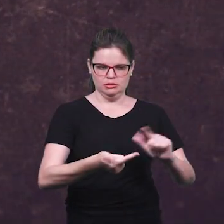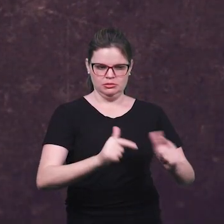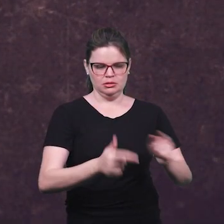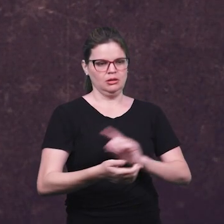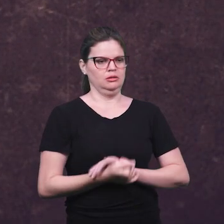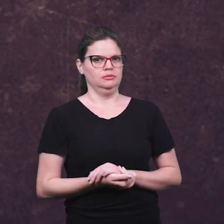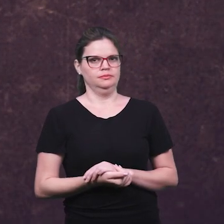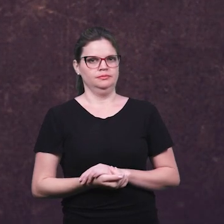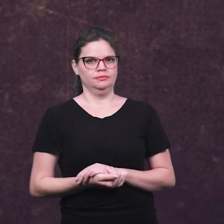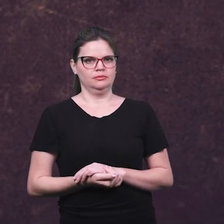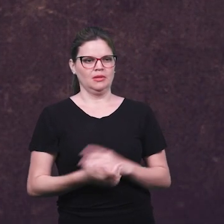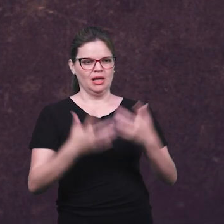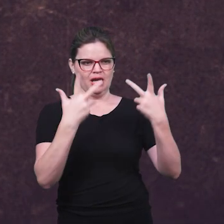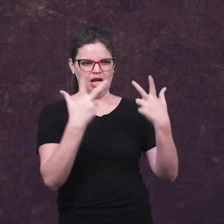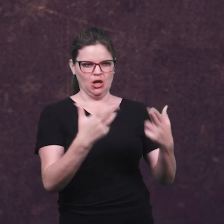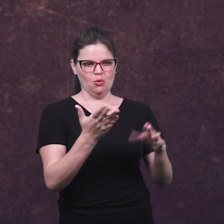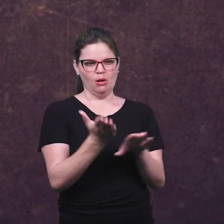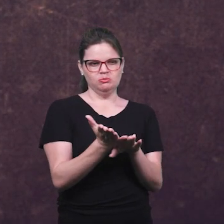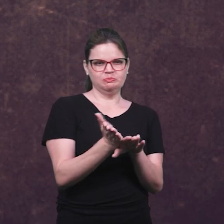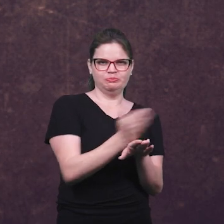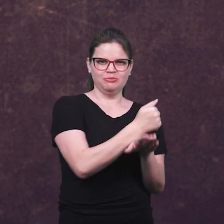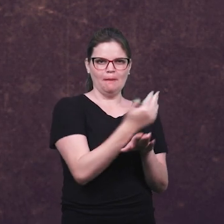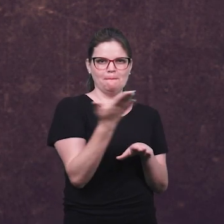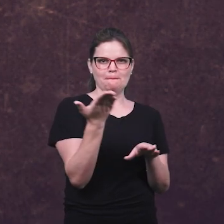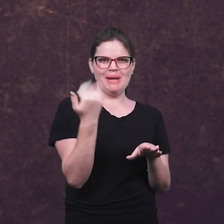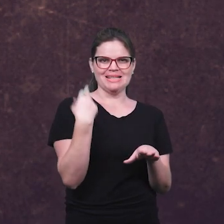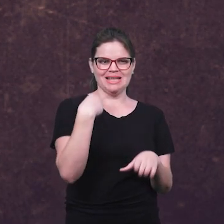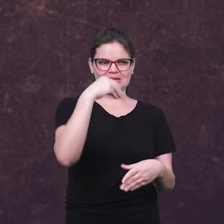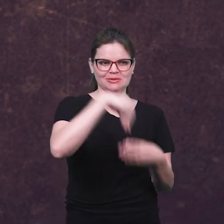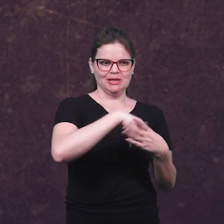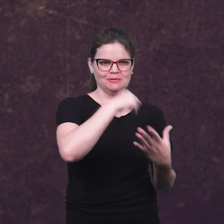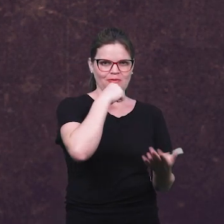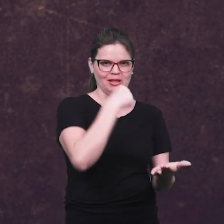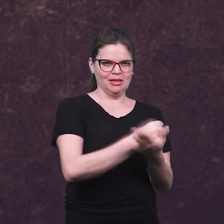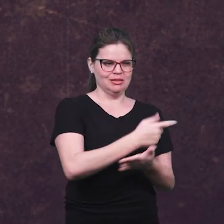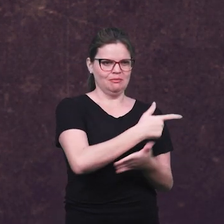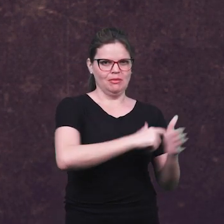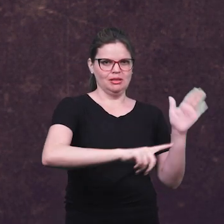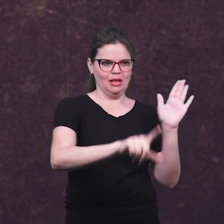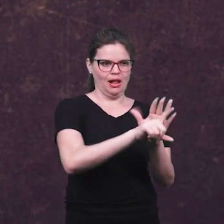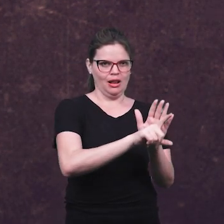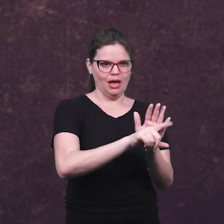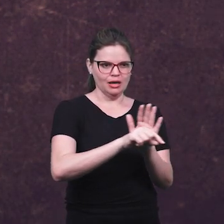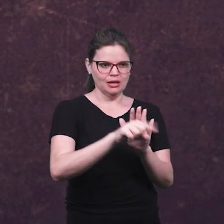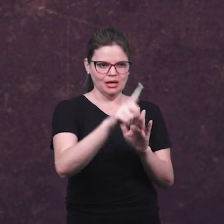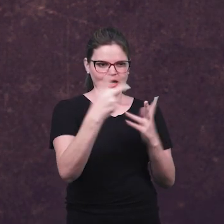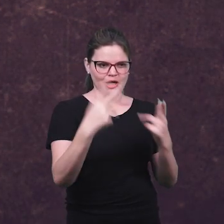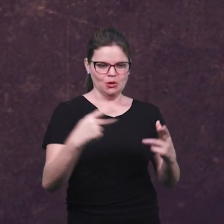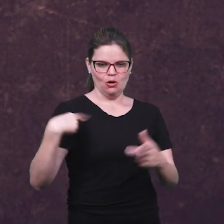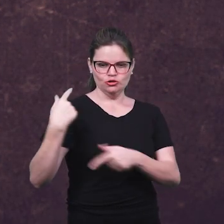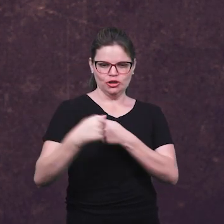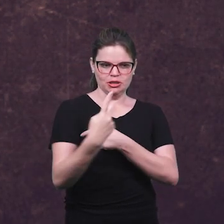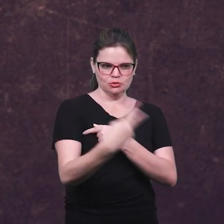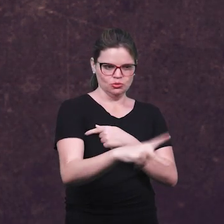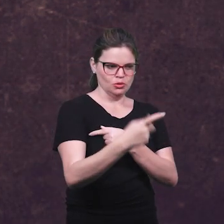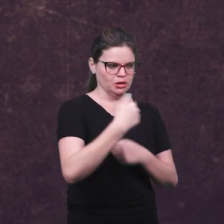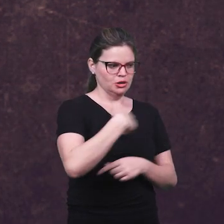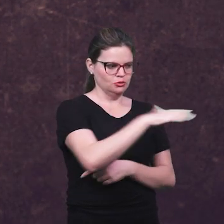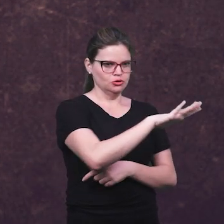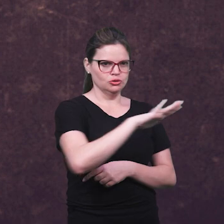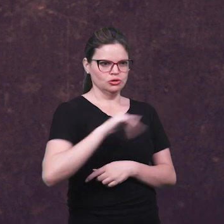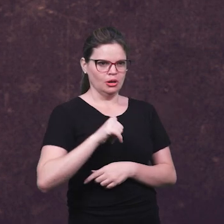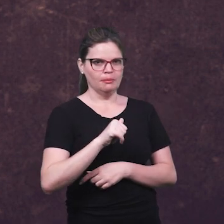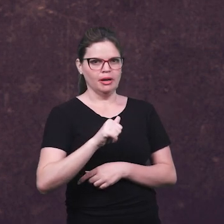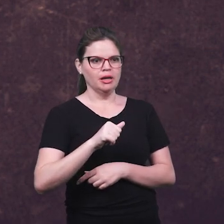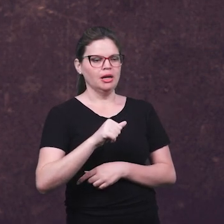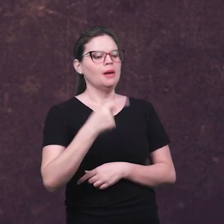Não conforme o concerto que fiz com seus pais no dia em que os tomei pela mão, para os